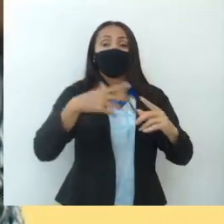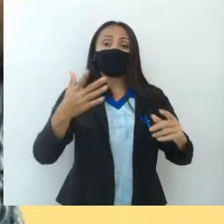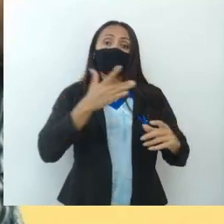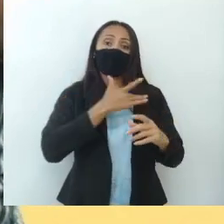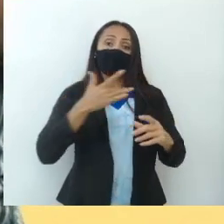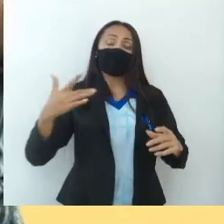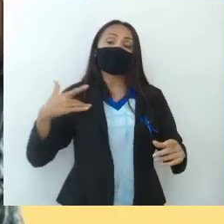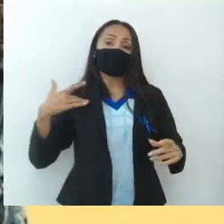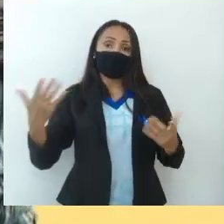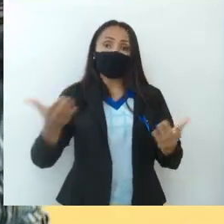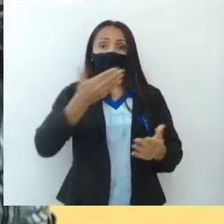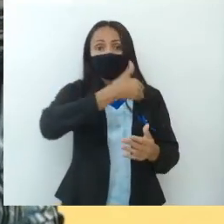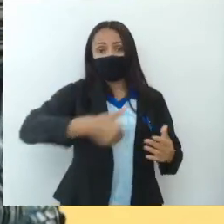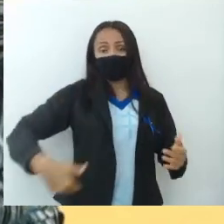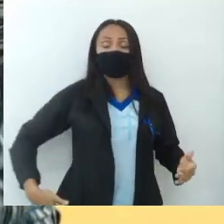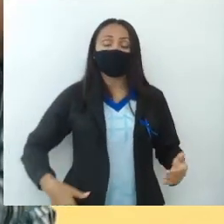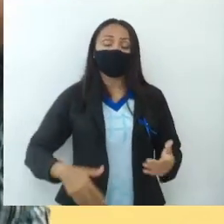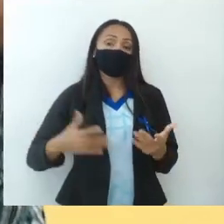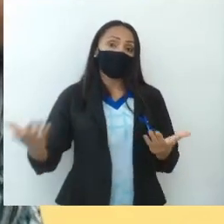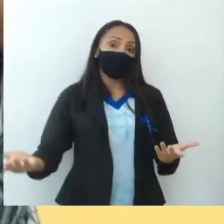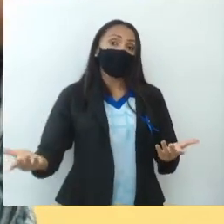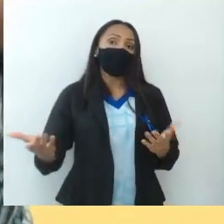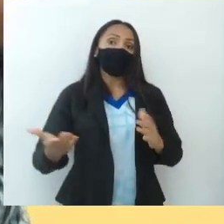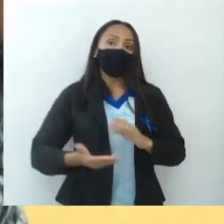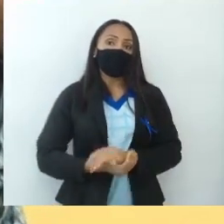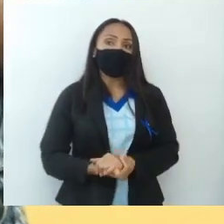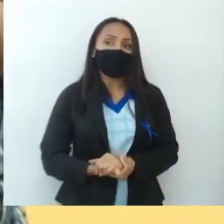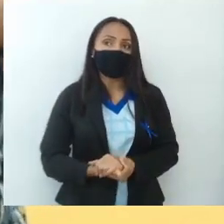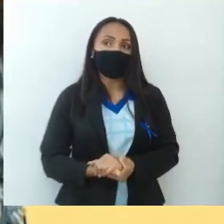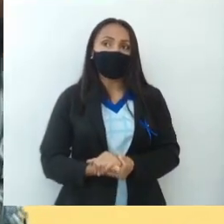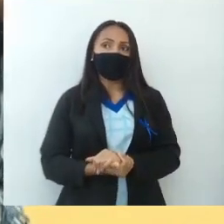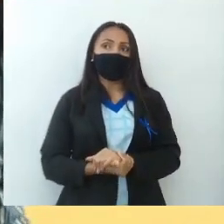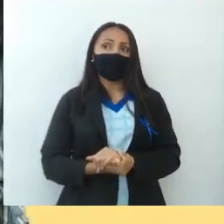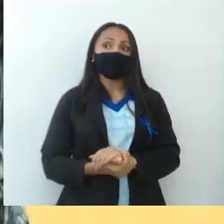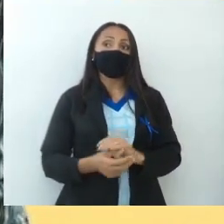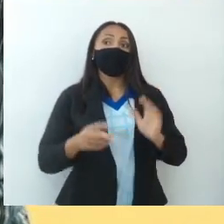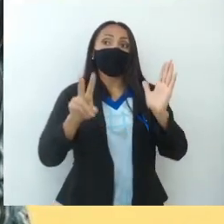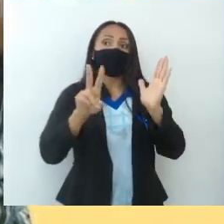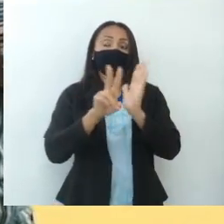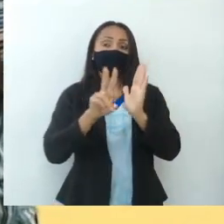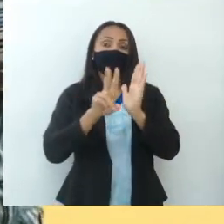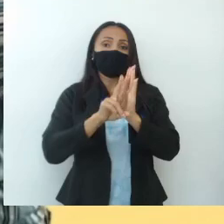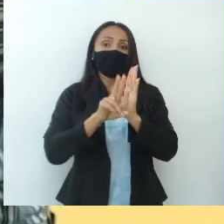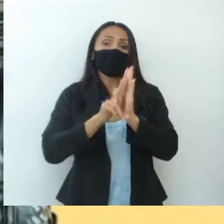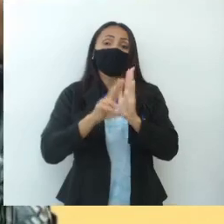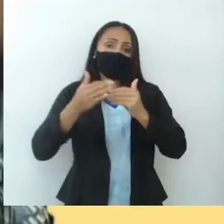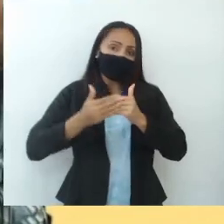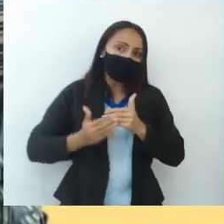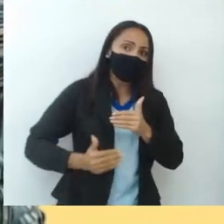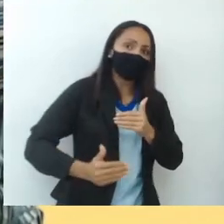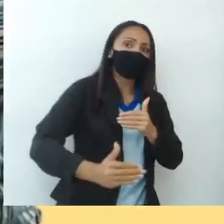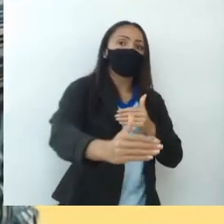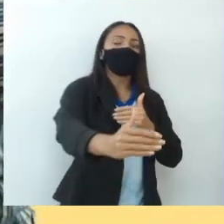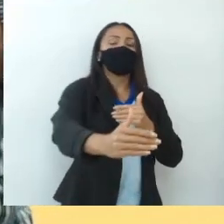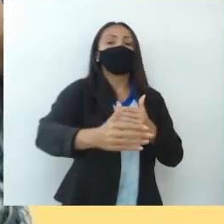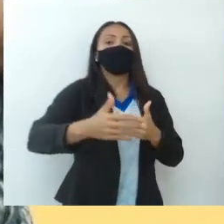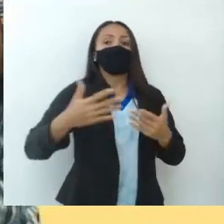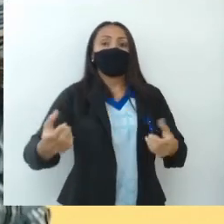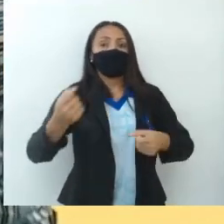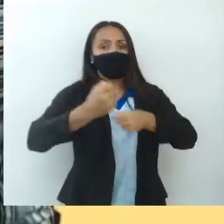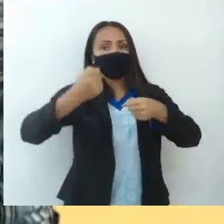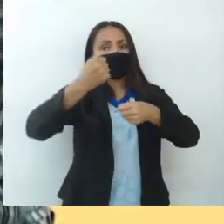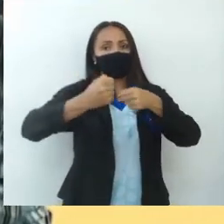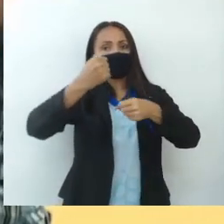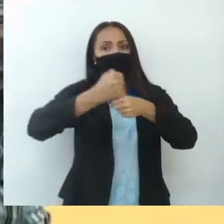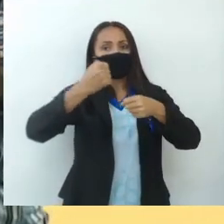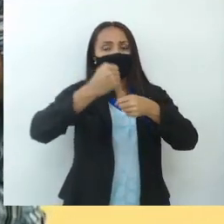no governo desse cidadão, do Conde da Boa Vista, foi quem deu o primeiro pontapé inicial para começar a construção do